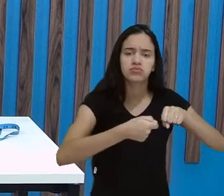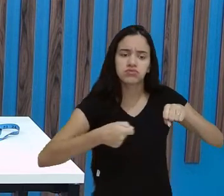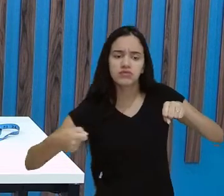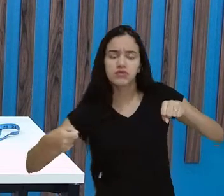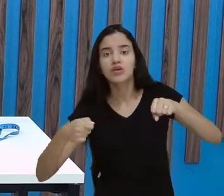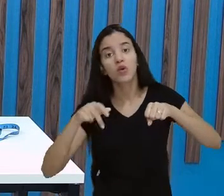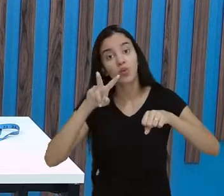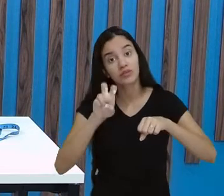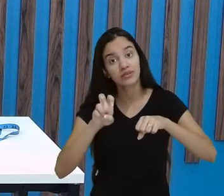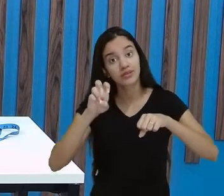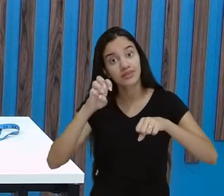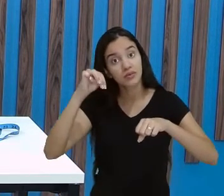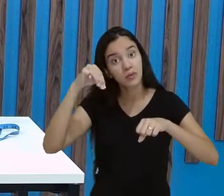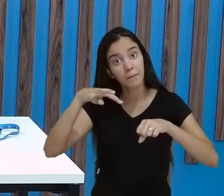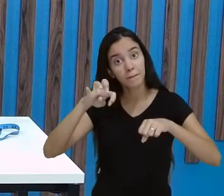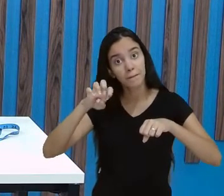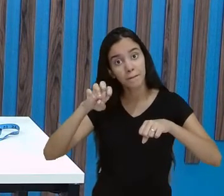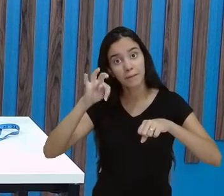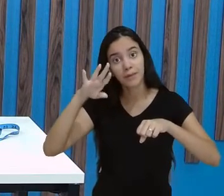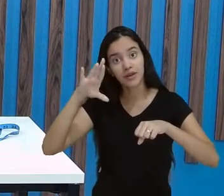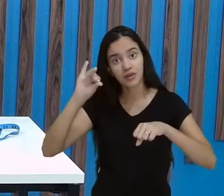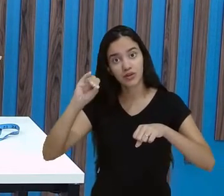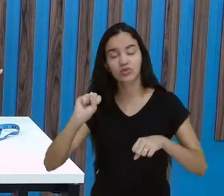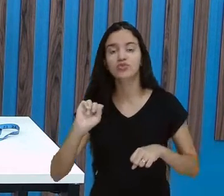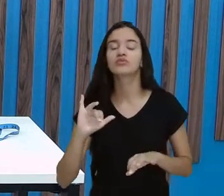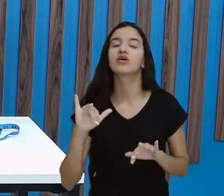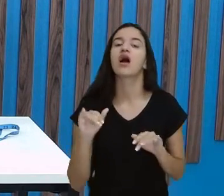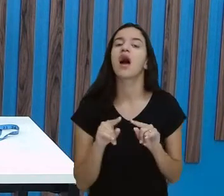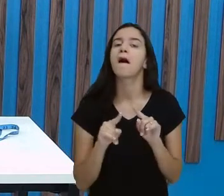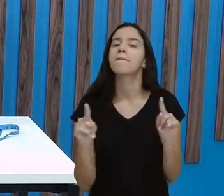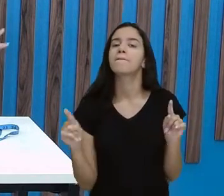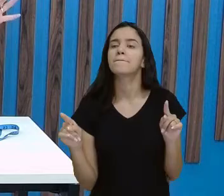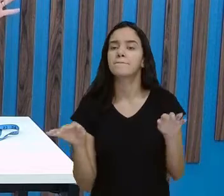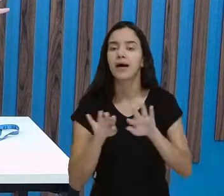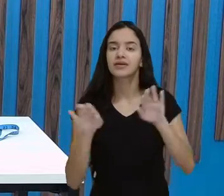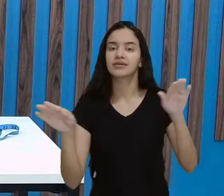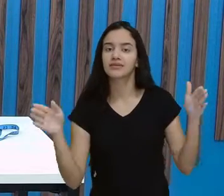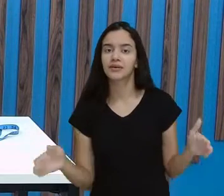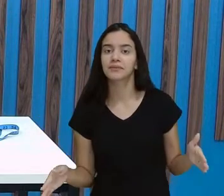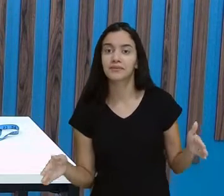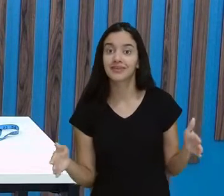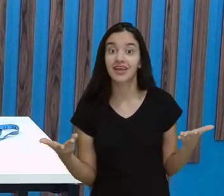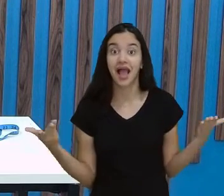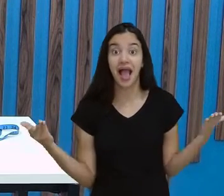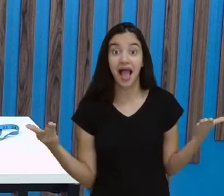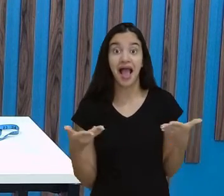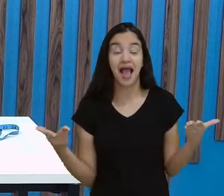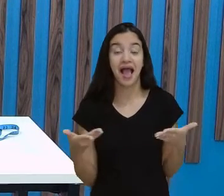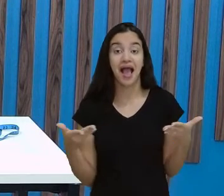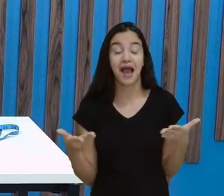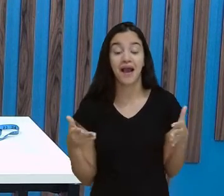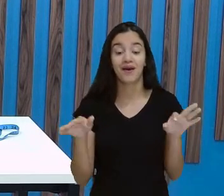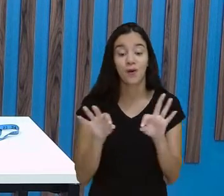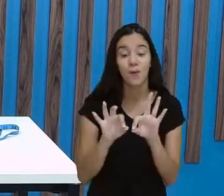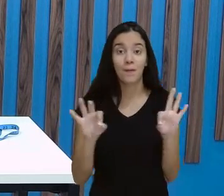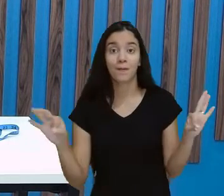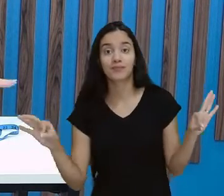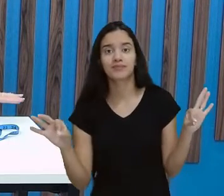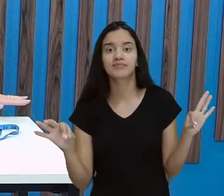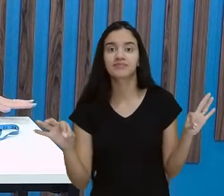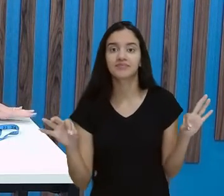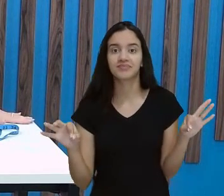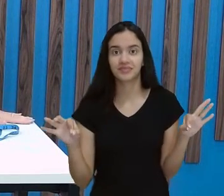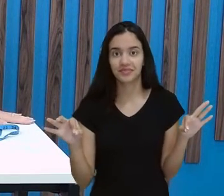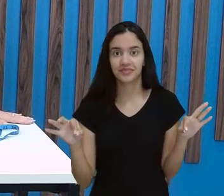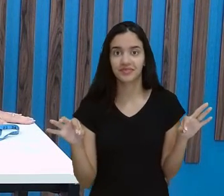coisas maiores, né? Mas essa mesa aqui, vamos medir agora o comprimento da mesa, né? A gente vai medir